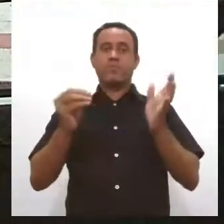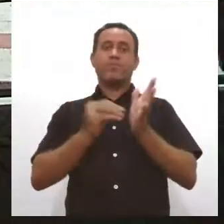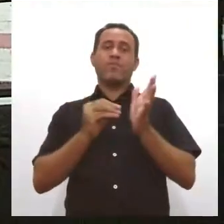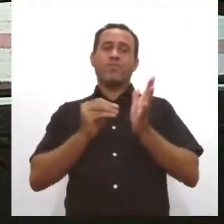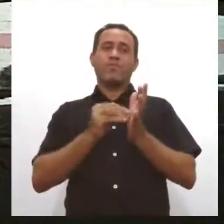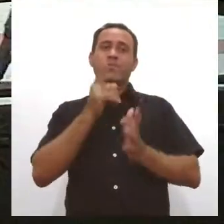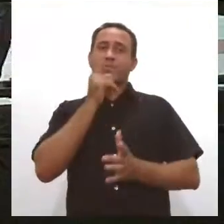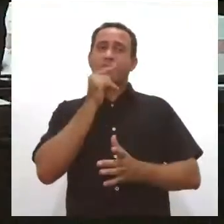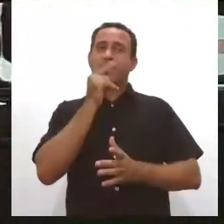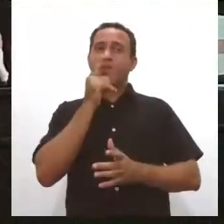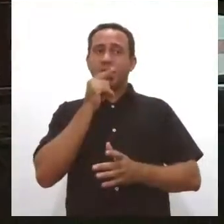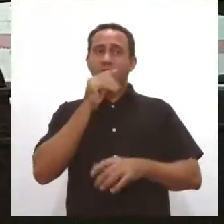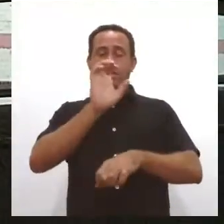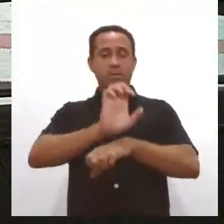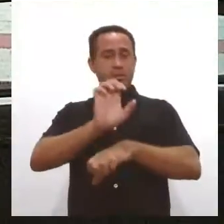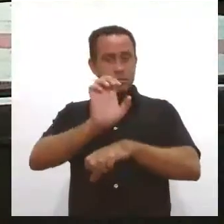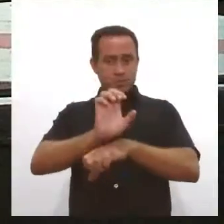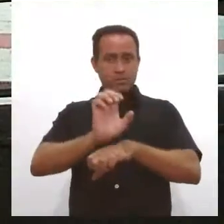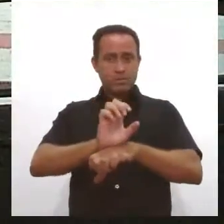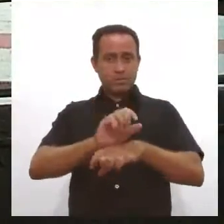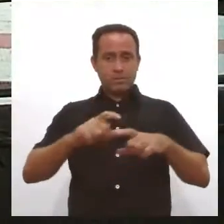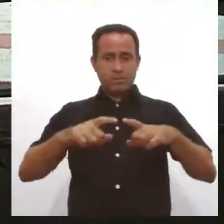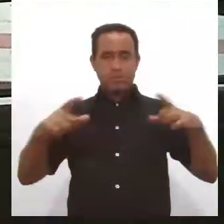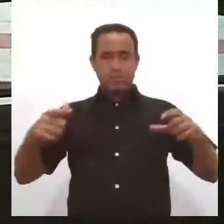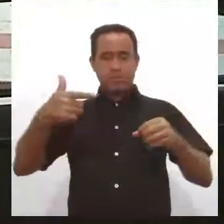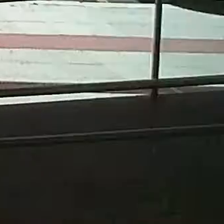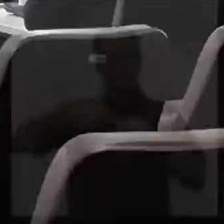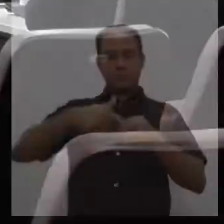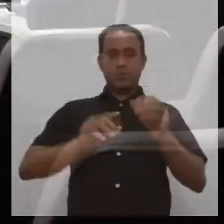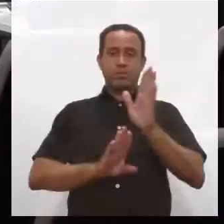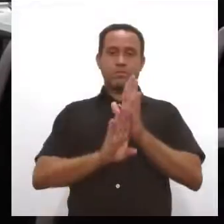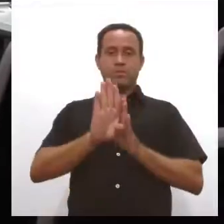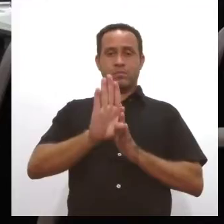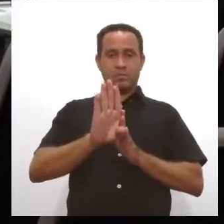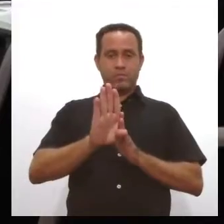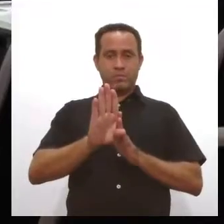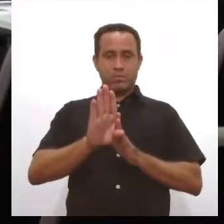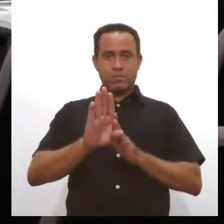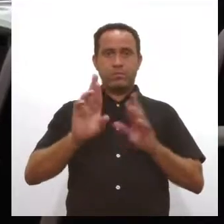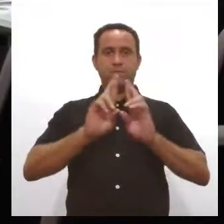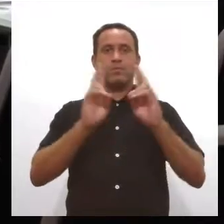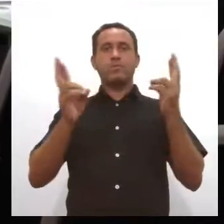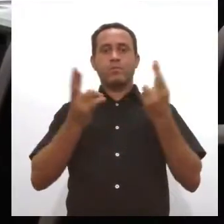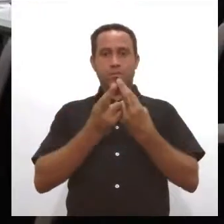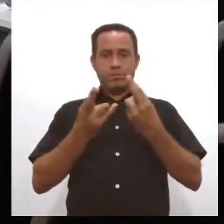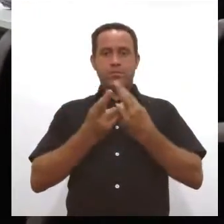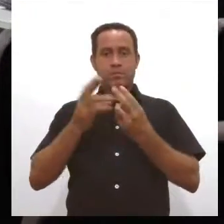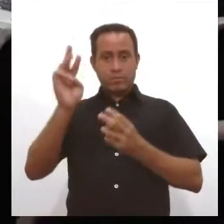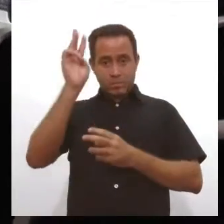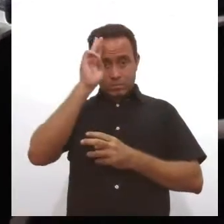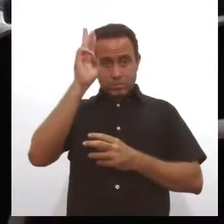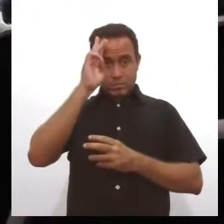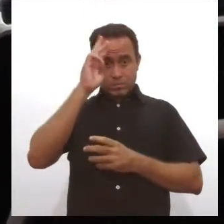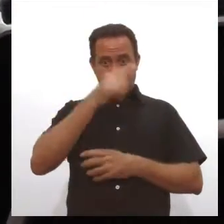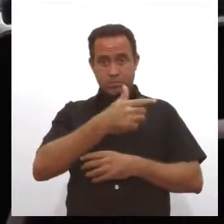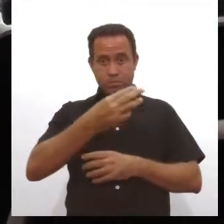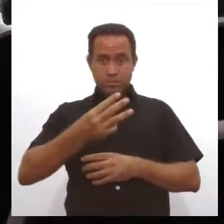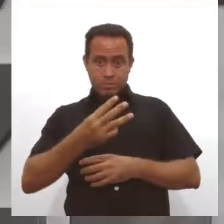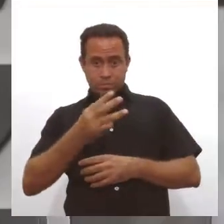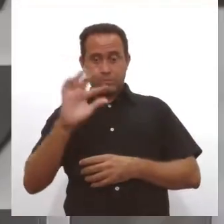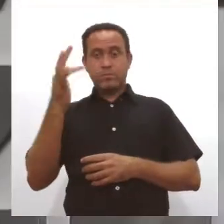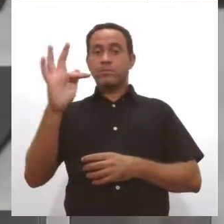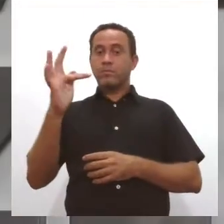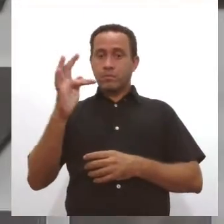de água no estado e o aumento dos combustíveis. Acompanhe. Na sessão extraordinária remota da terça-feira, 23 de fevereiro, o